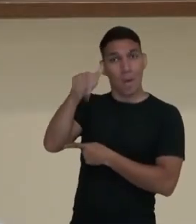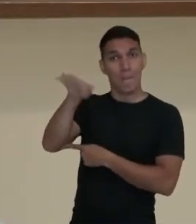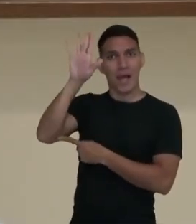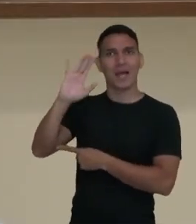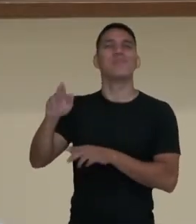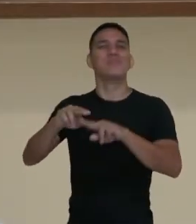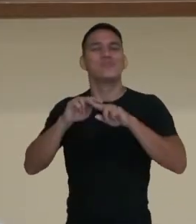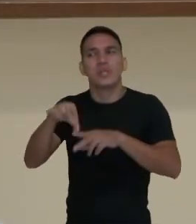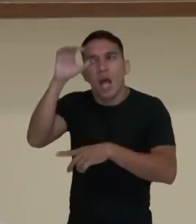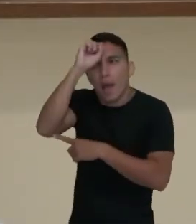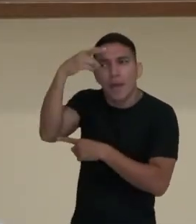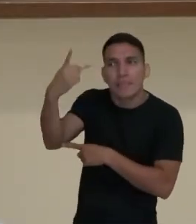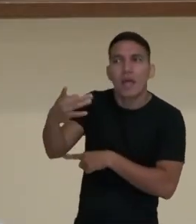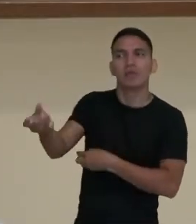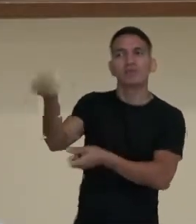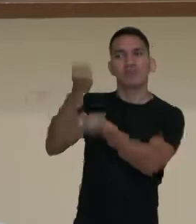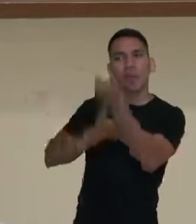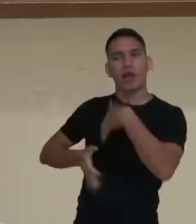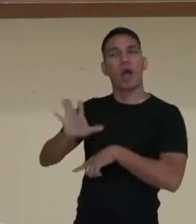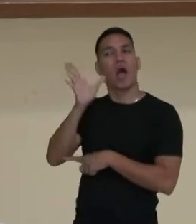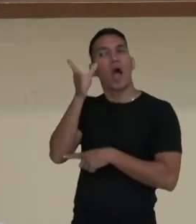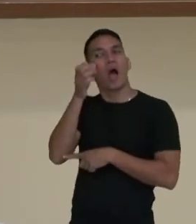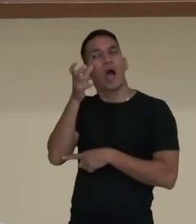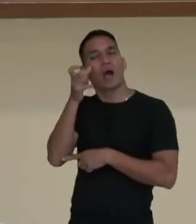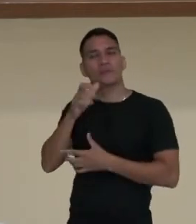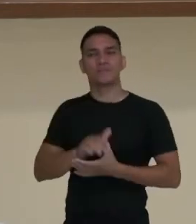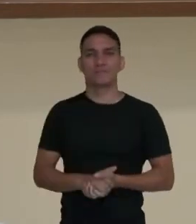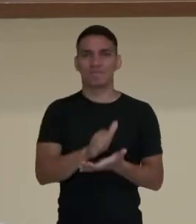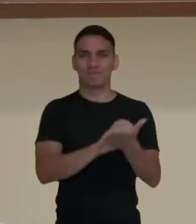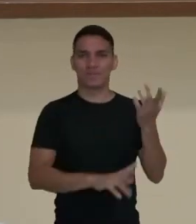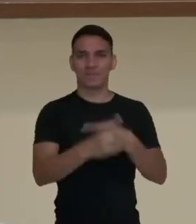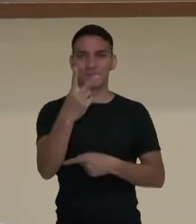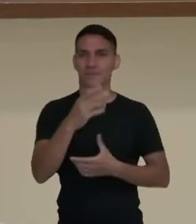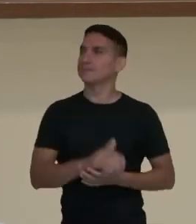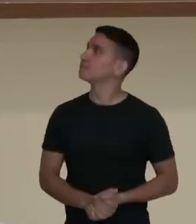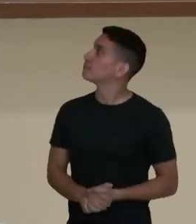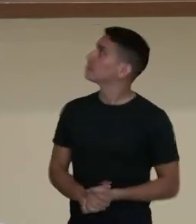é aprender com os outros, tá? Exercício